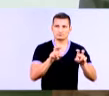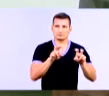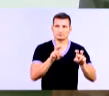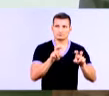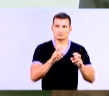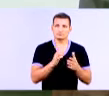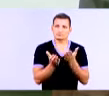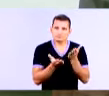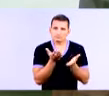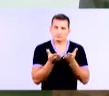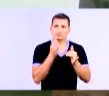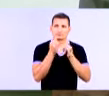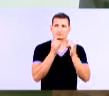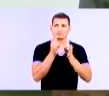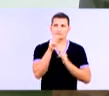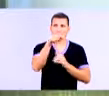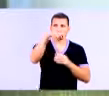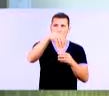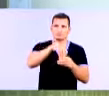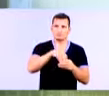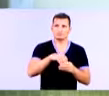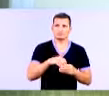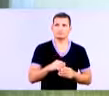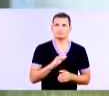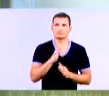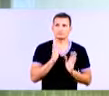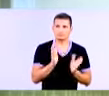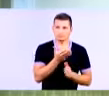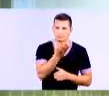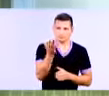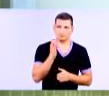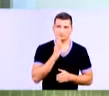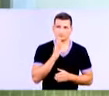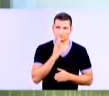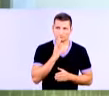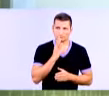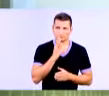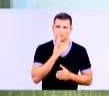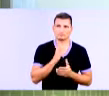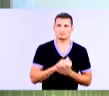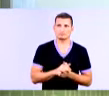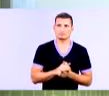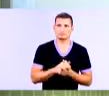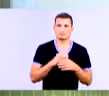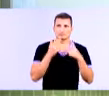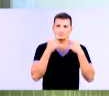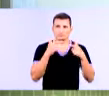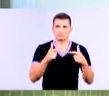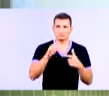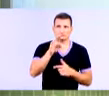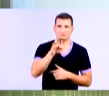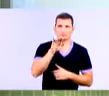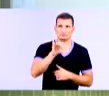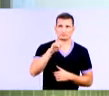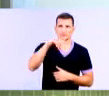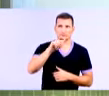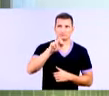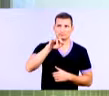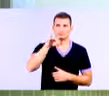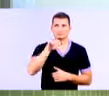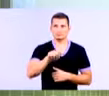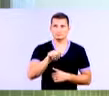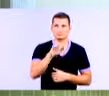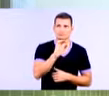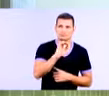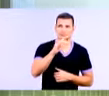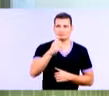trata essa informação lá dentro? Eu acho que vocês já ouviram falar em algum momento desse curso da linguagem binária, né, do famoso